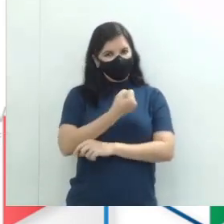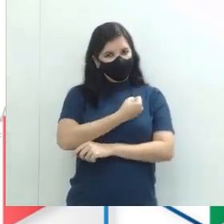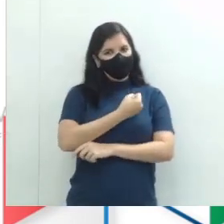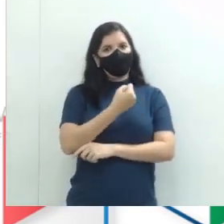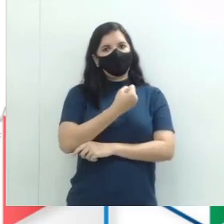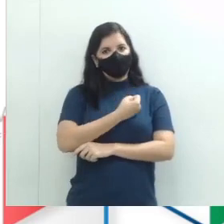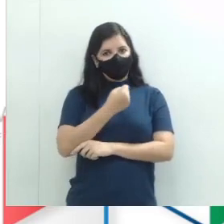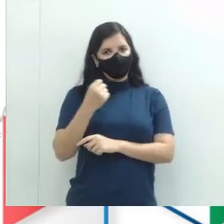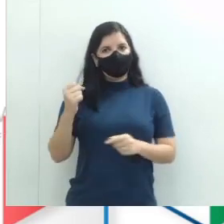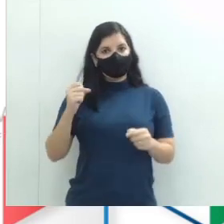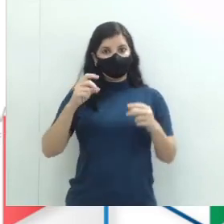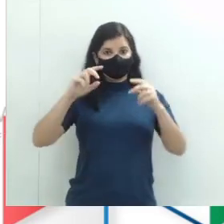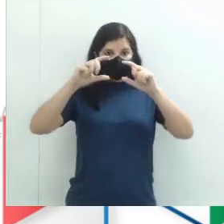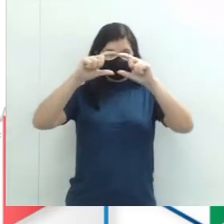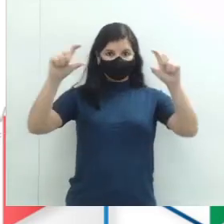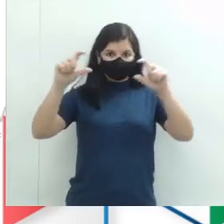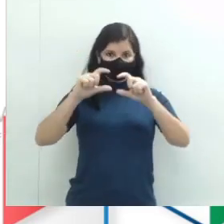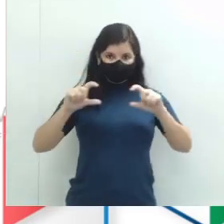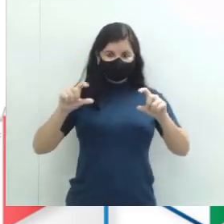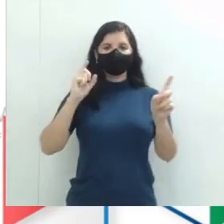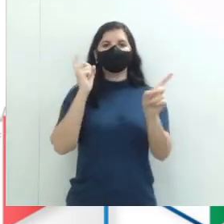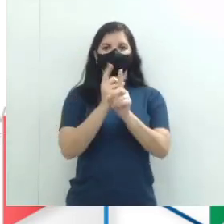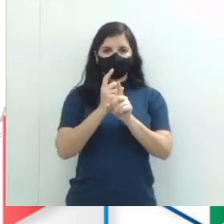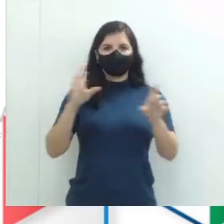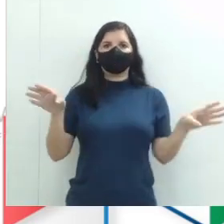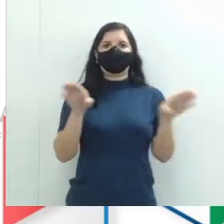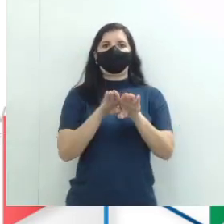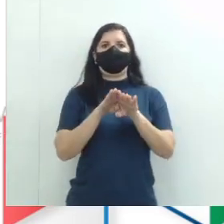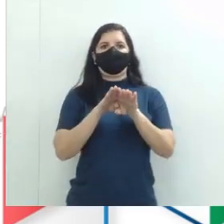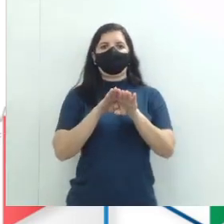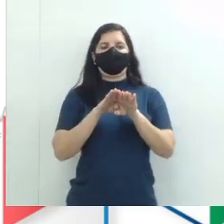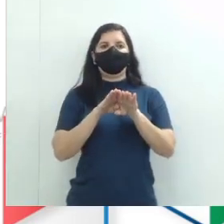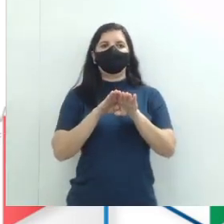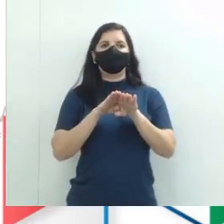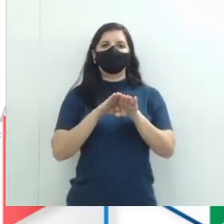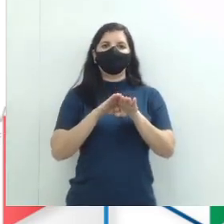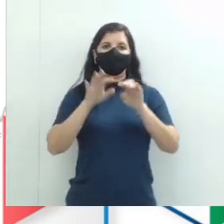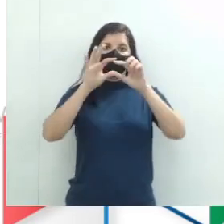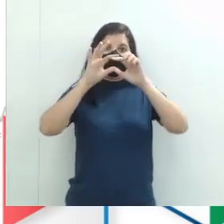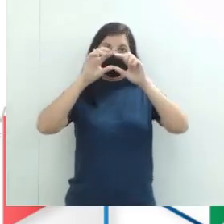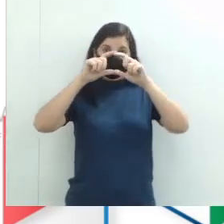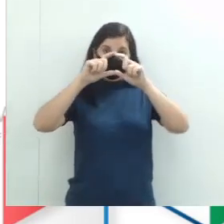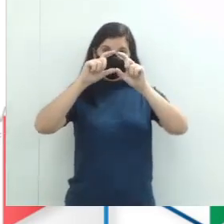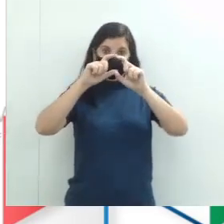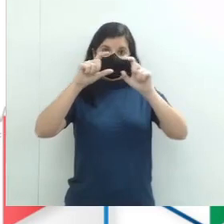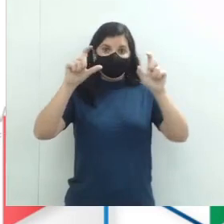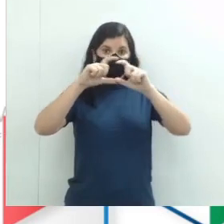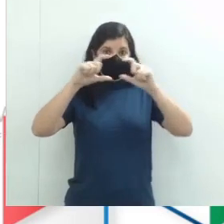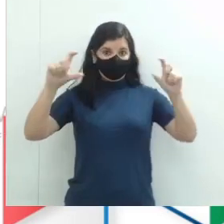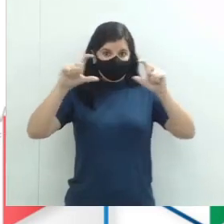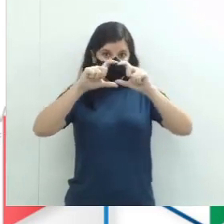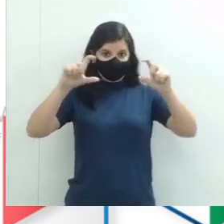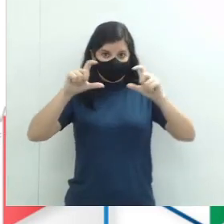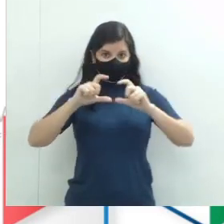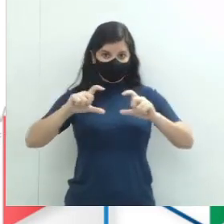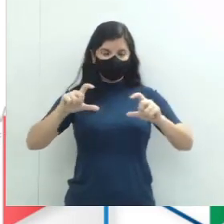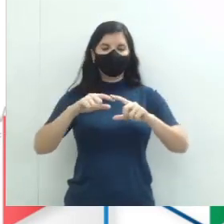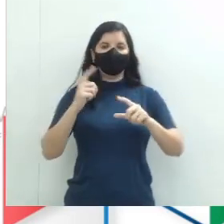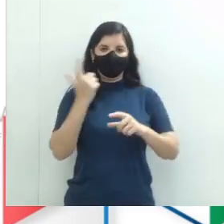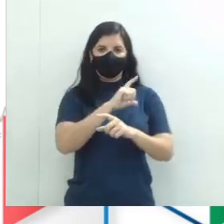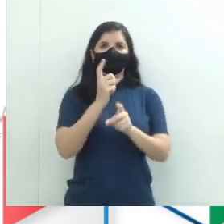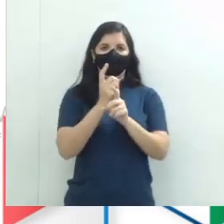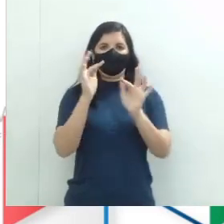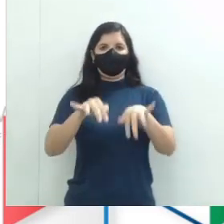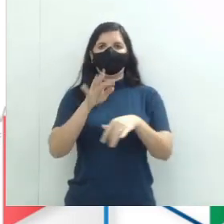que junte as duas que eu encontre nas duas sentenças, nas duas expressões algébricas, é que é a